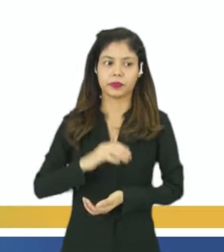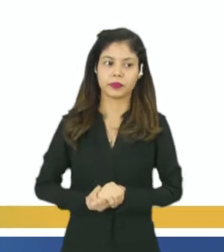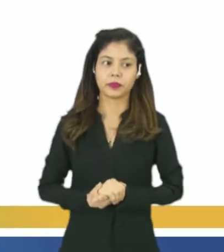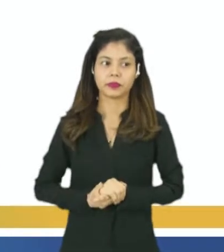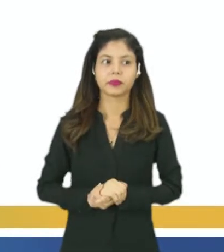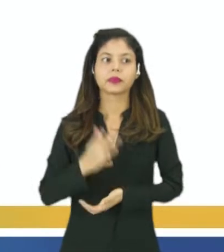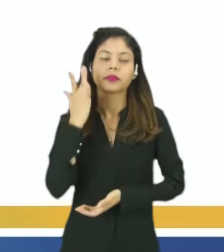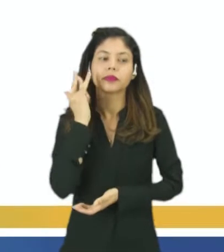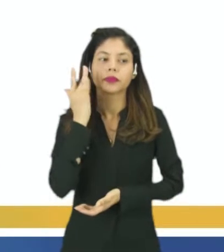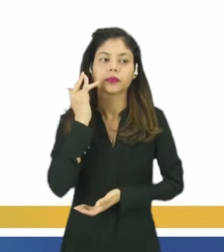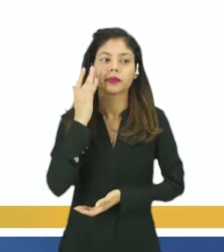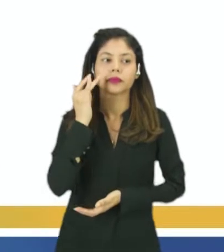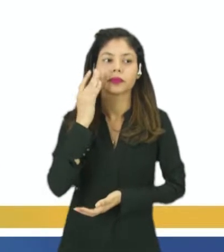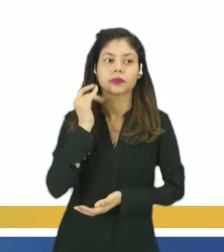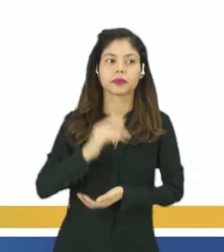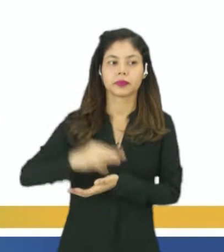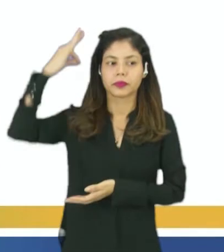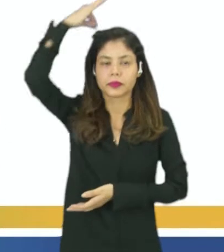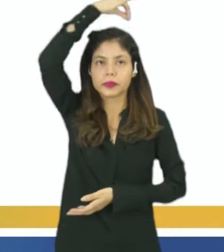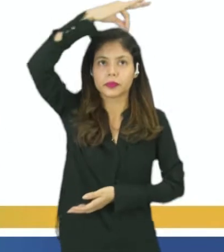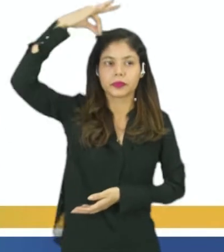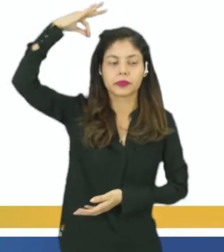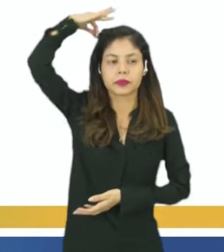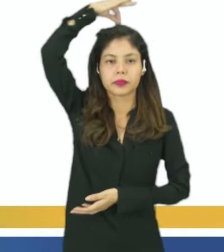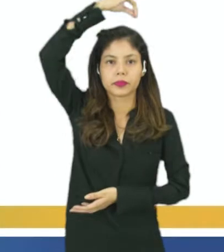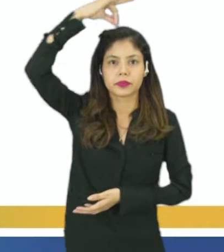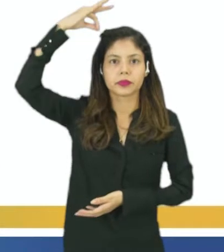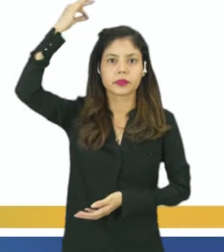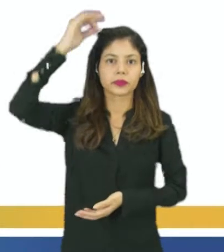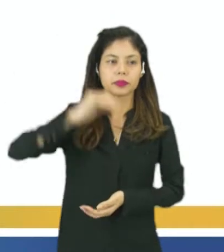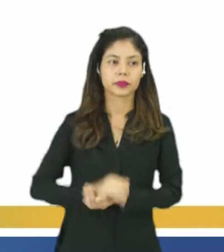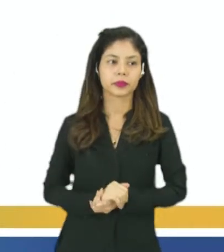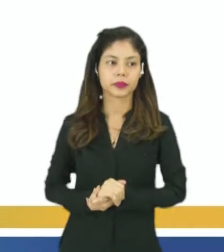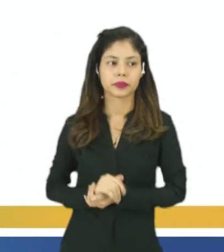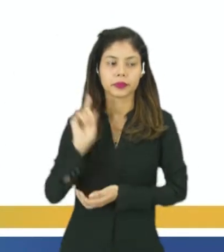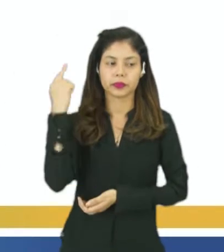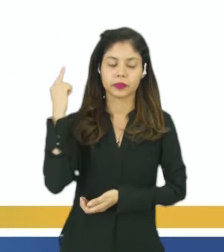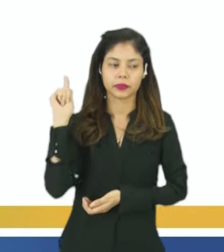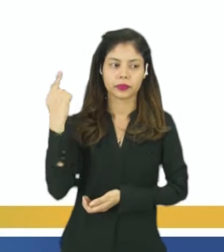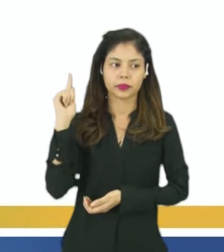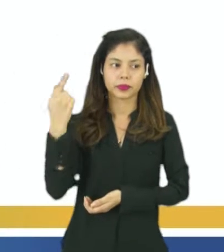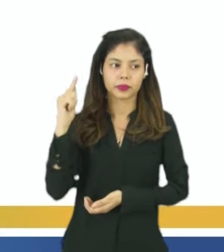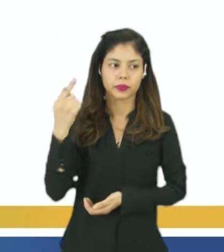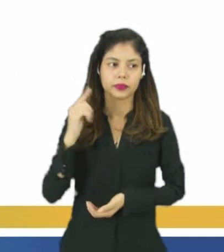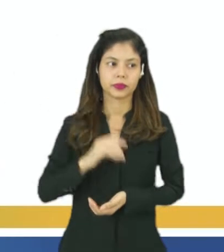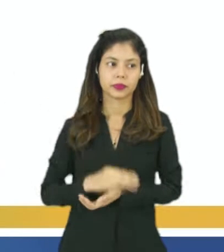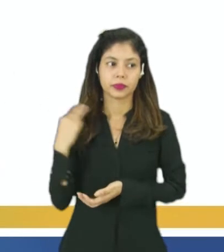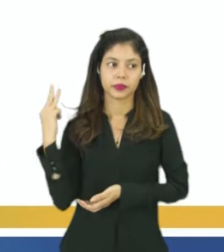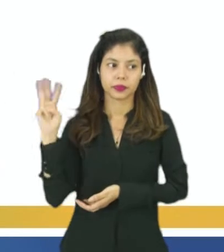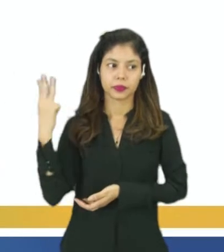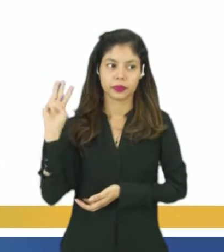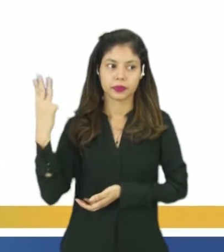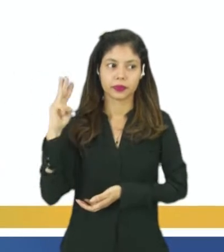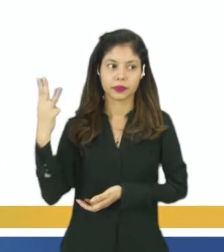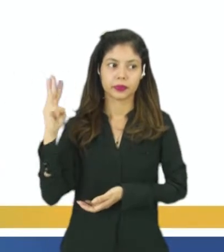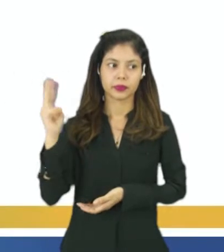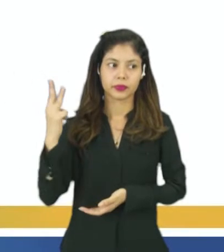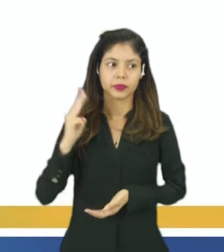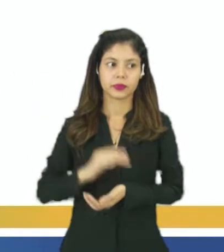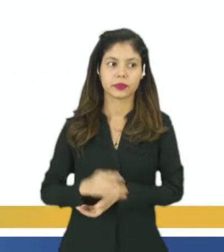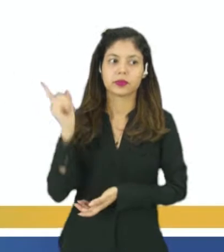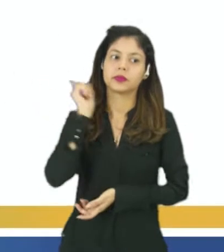Ceará, Espírito Santo, Goiás, Maranhão,